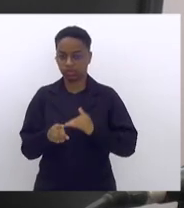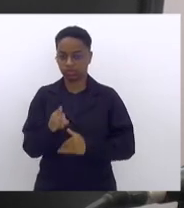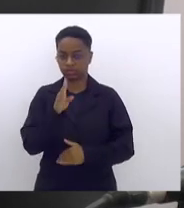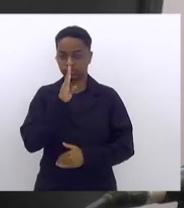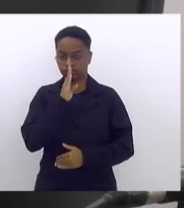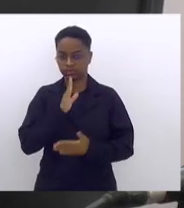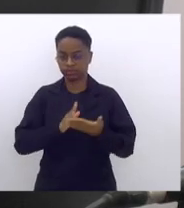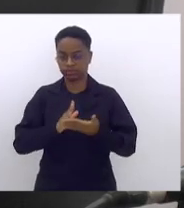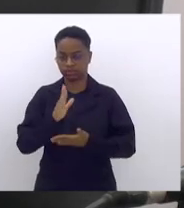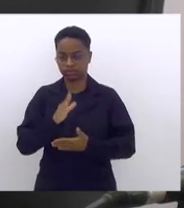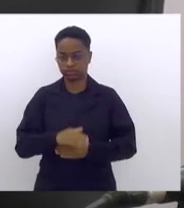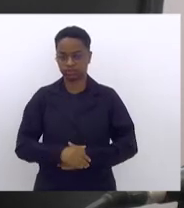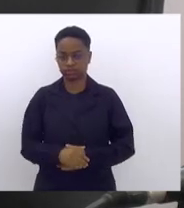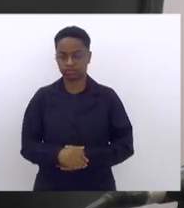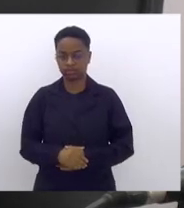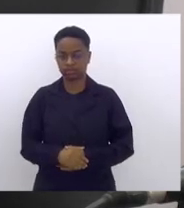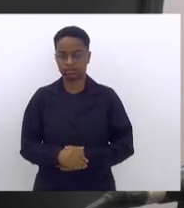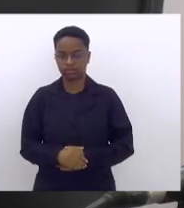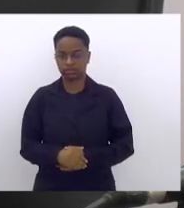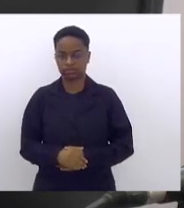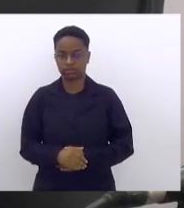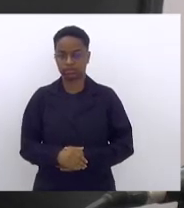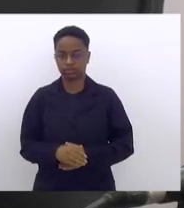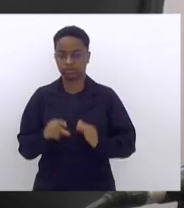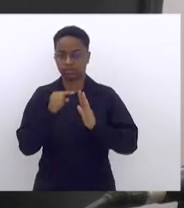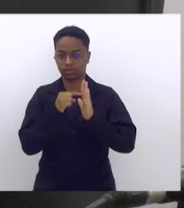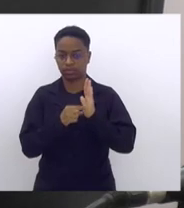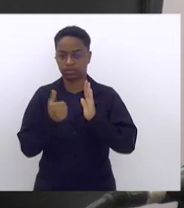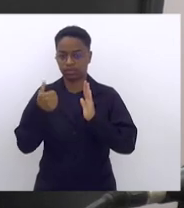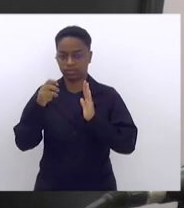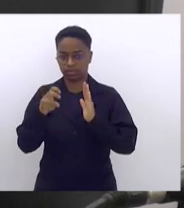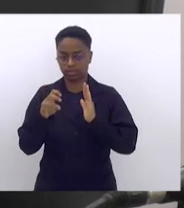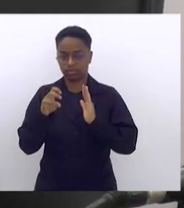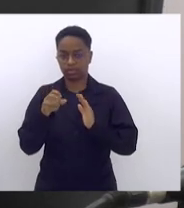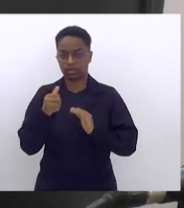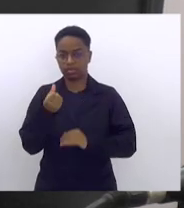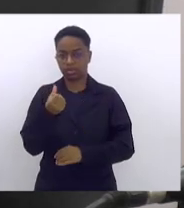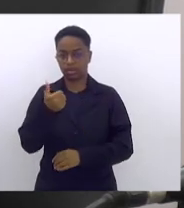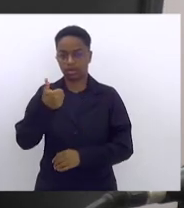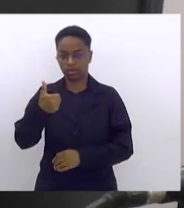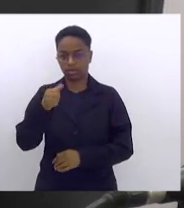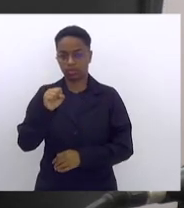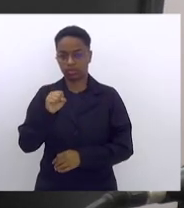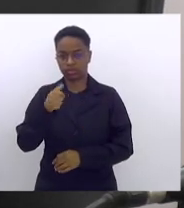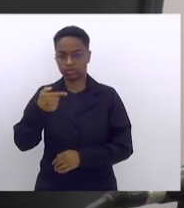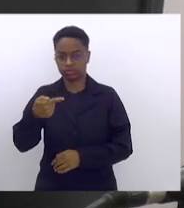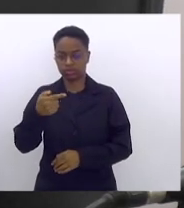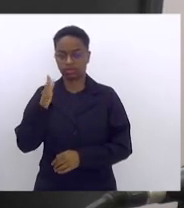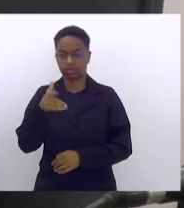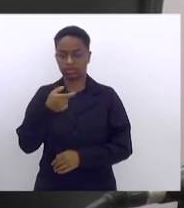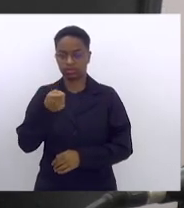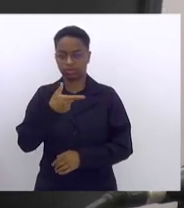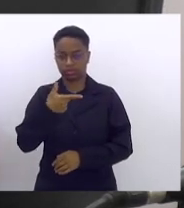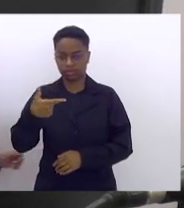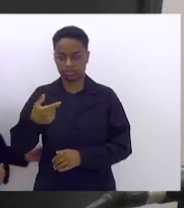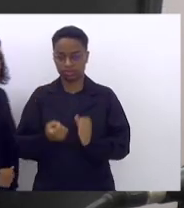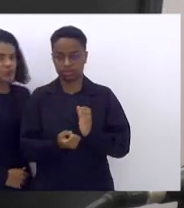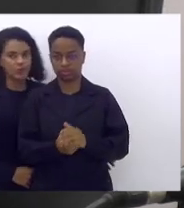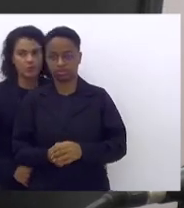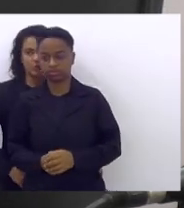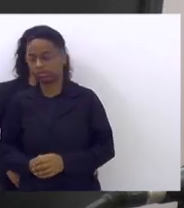como estão. Inconstitucional, vai arquivo. 15 da pauta. O PL 6187-22, de autoria da deputada Dani Monteiro. Ah, esse, desculpa,